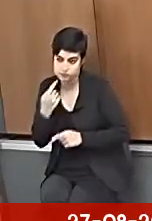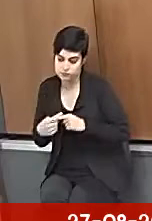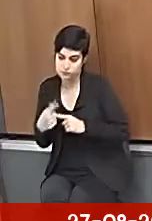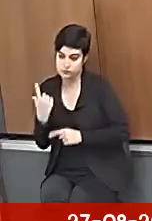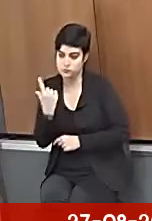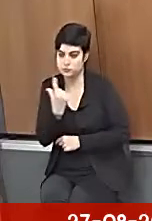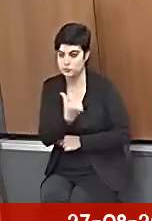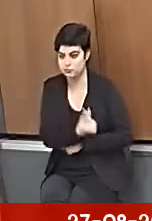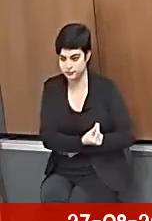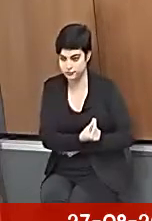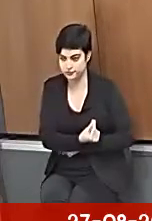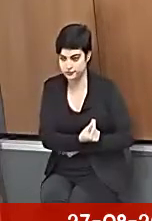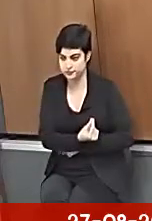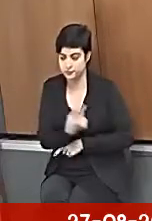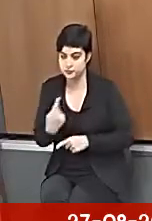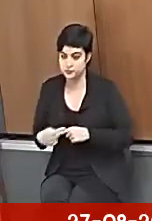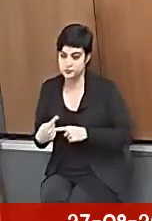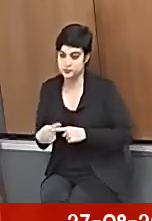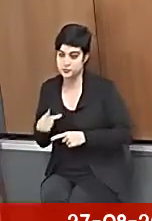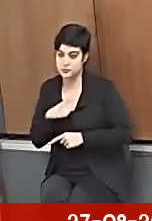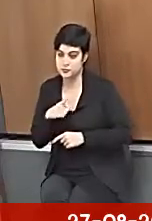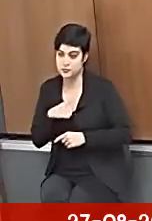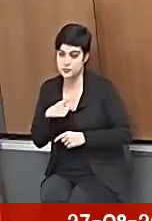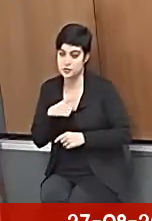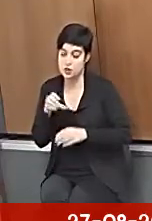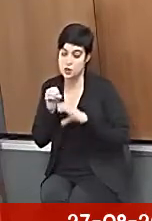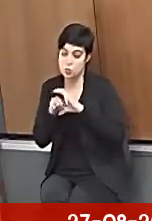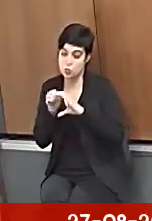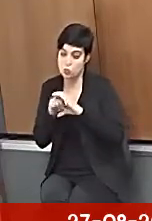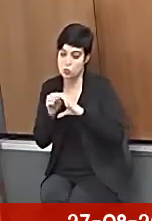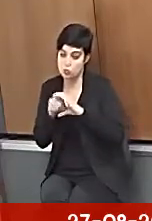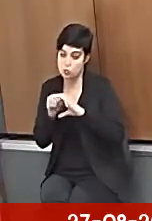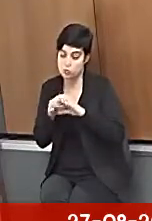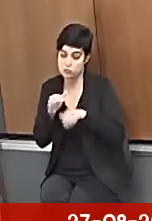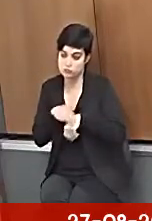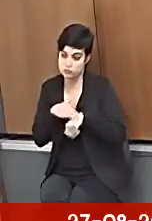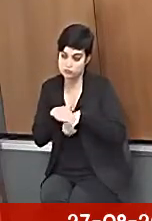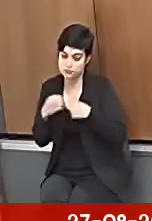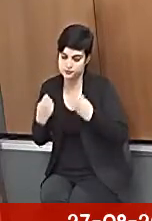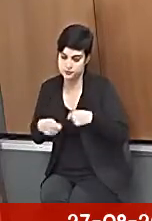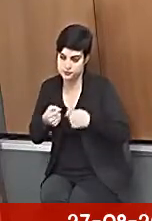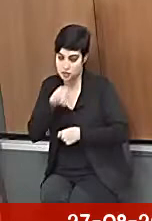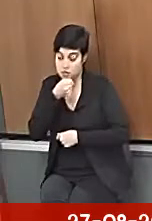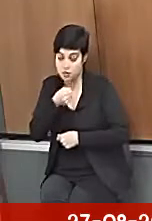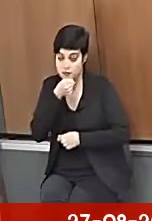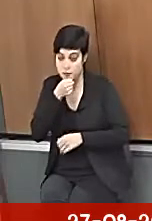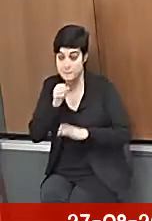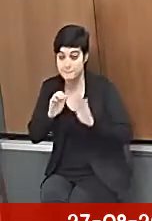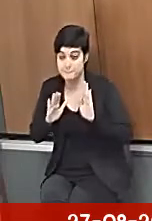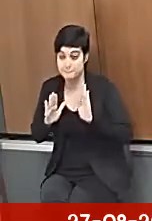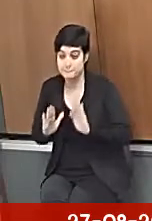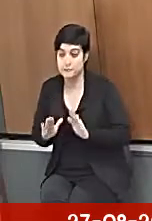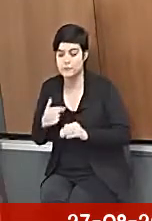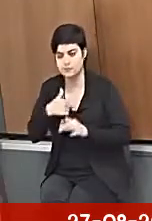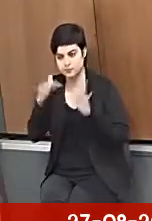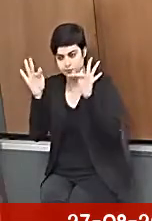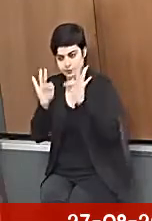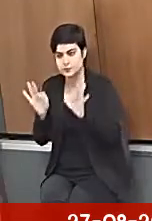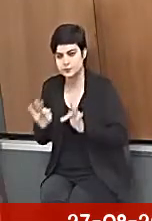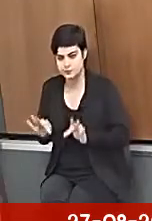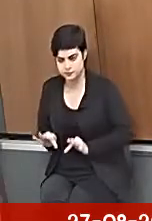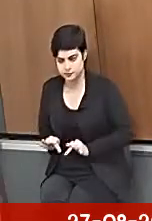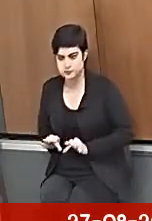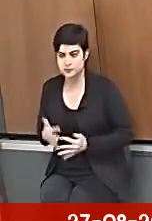sair tá porque tem um rapaz da globo esperando ele para tratar de outro assunto vou ter que sair para dentro mesmo mas há sim muito feliz